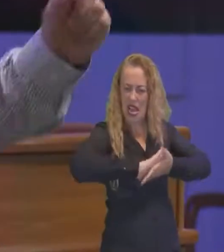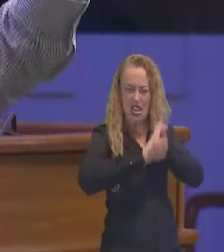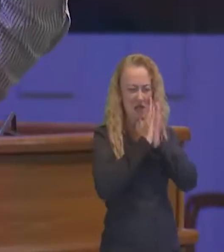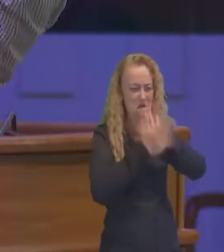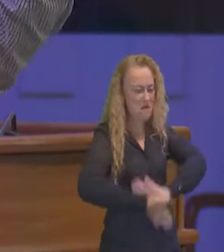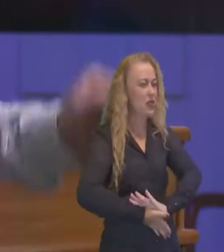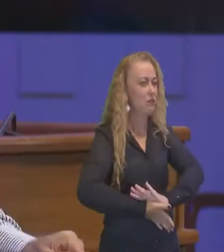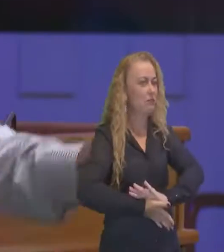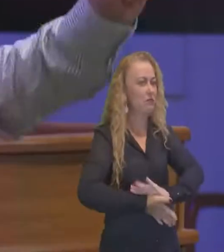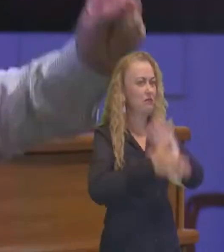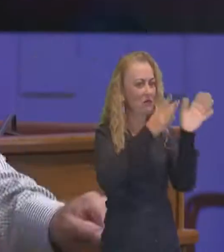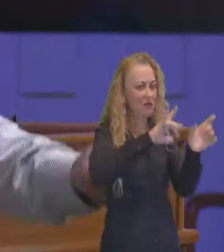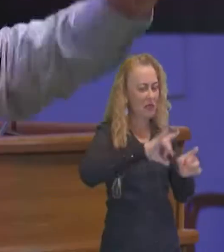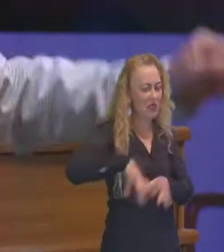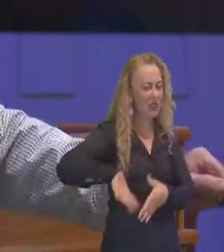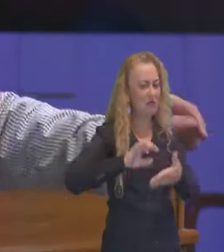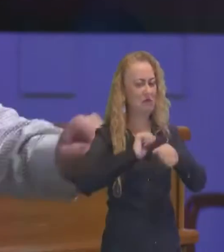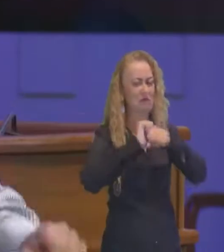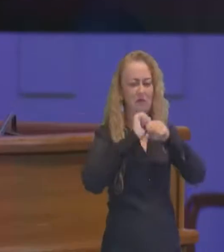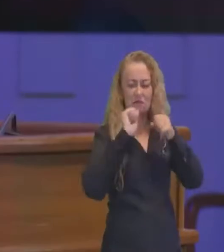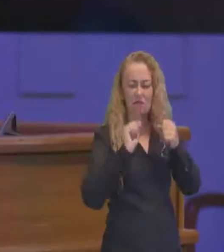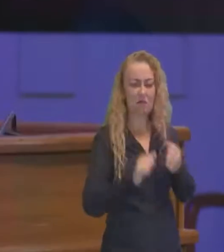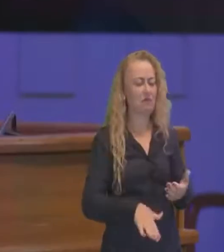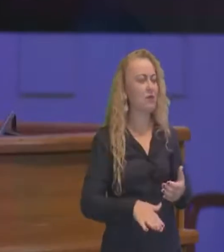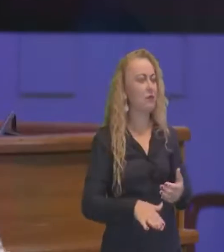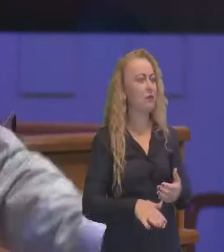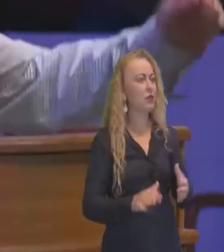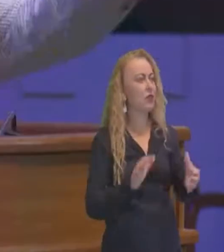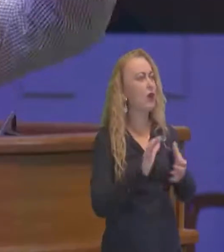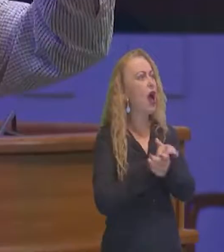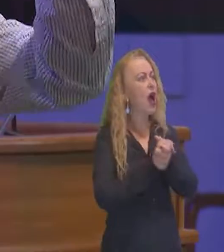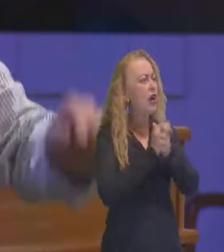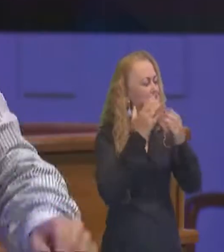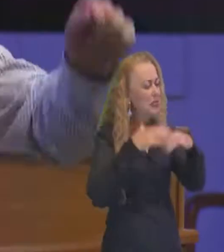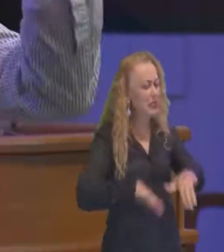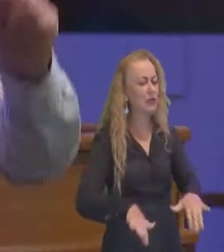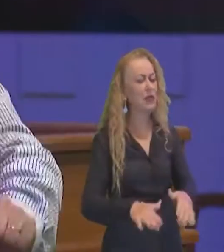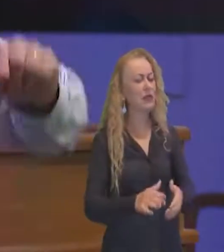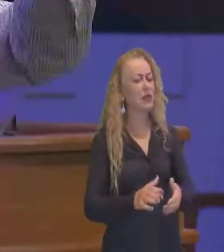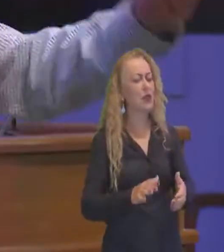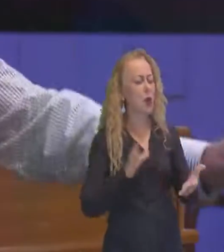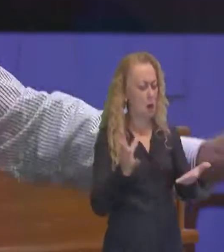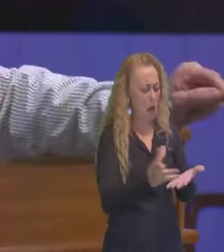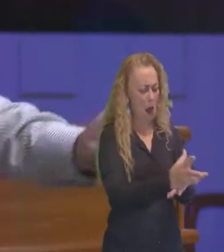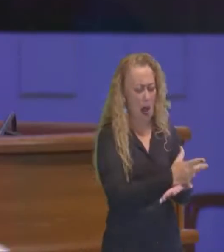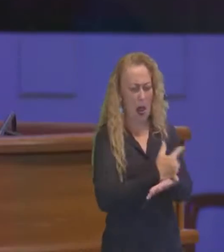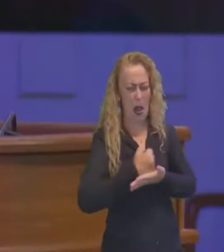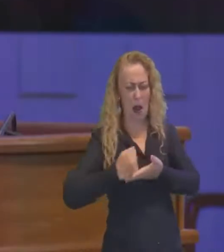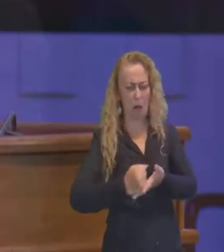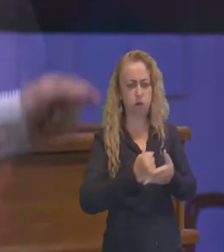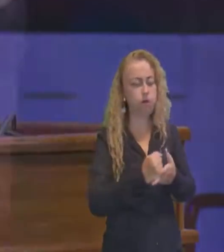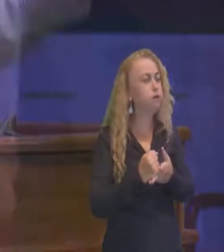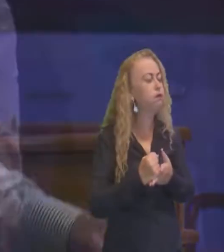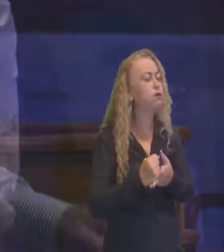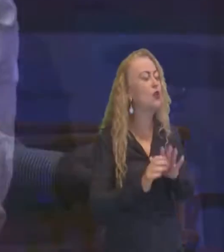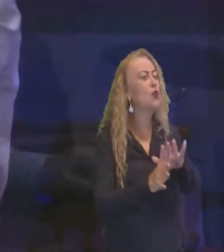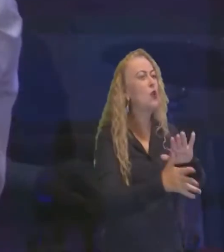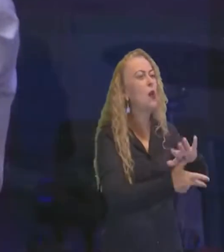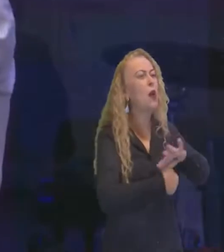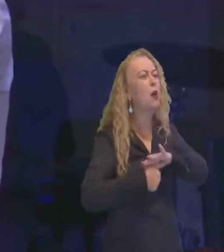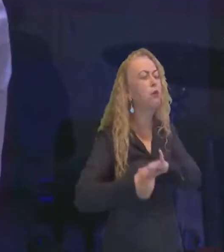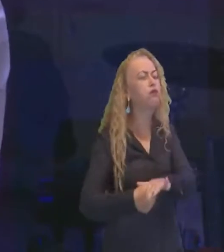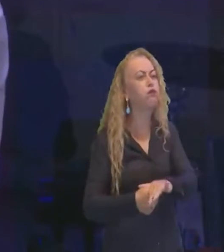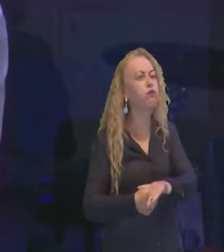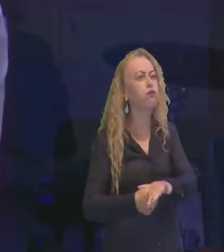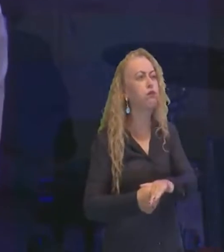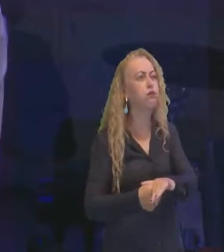O diabo está roubando, matando e destruindo casamentos. O diabo está roubando, matando e destruindo lares. Mas nessa